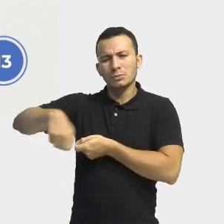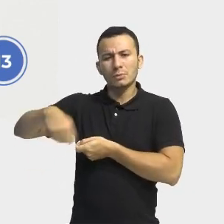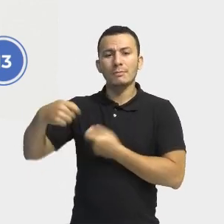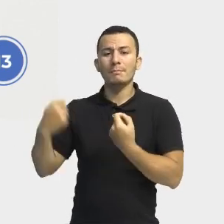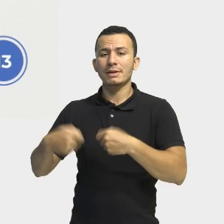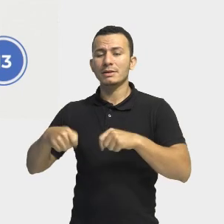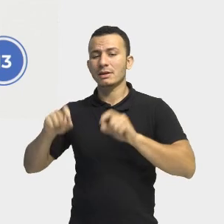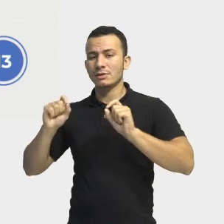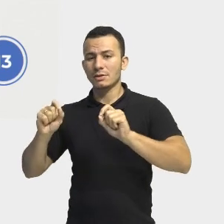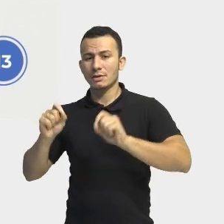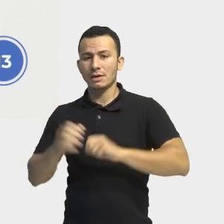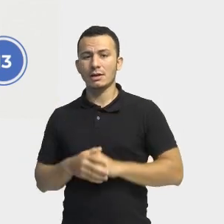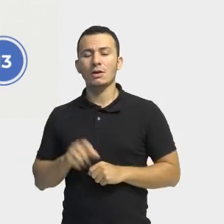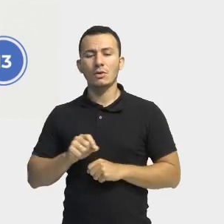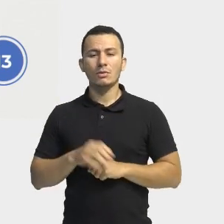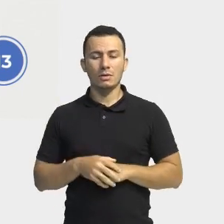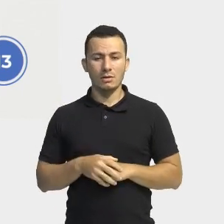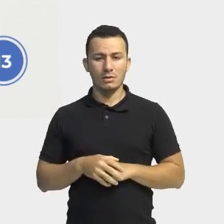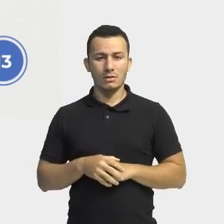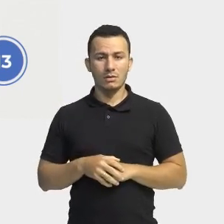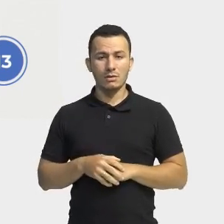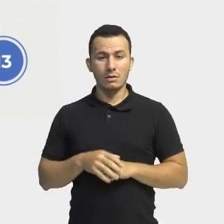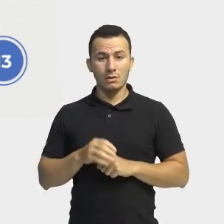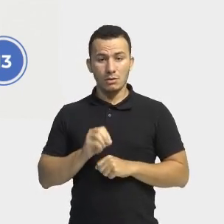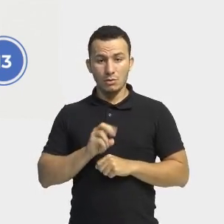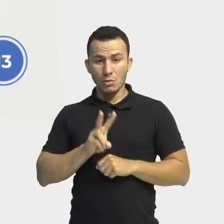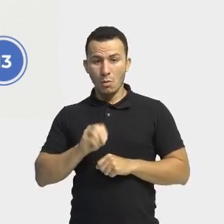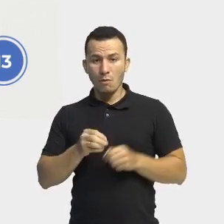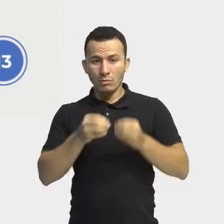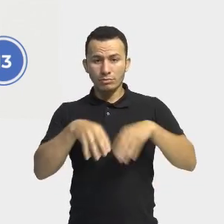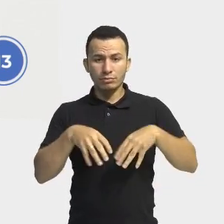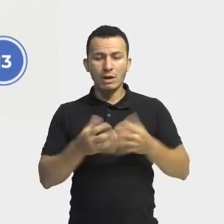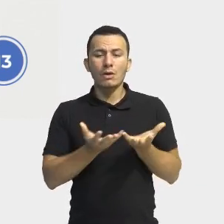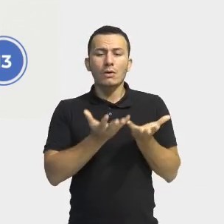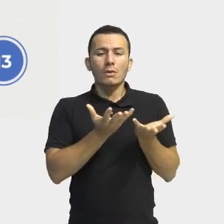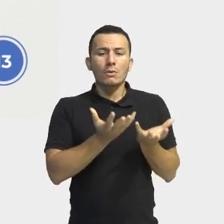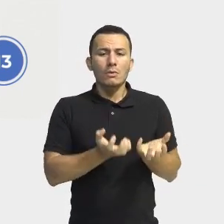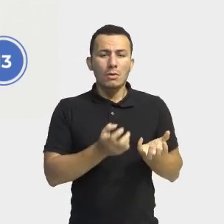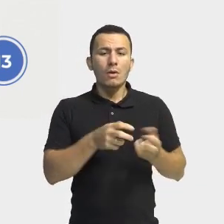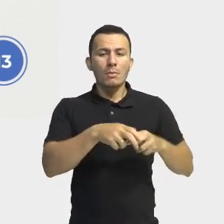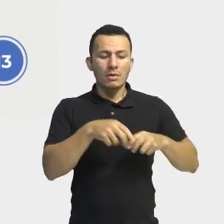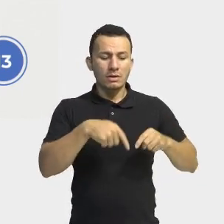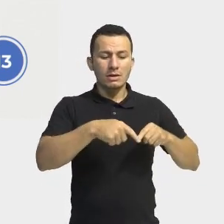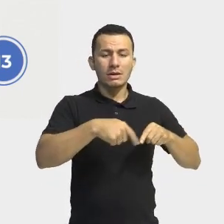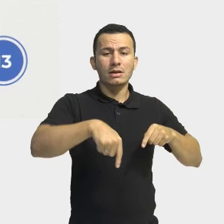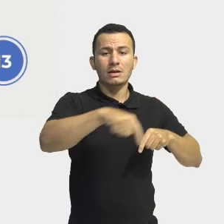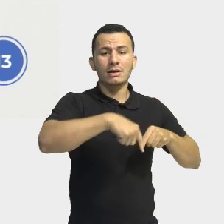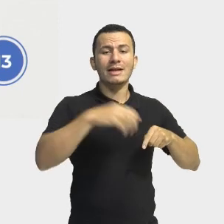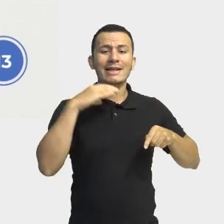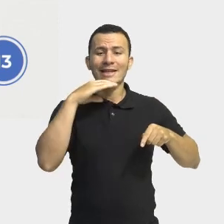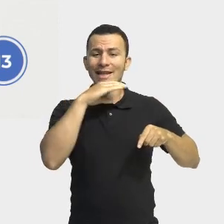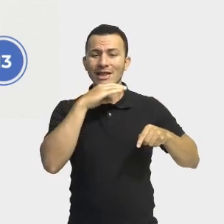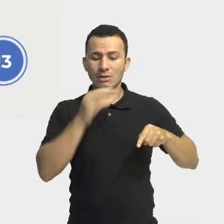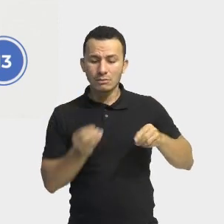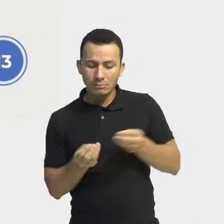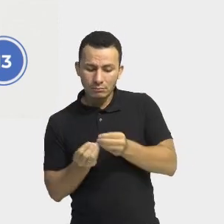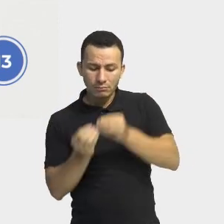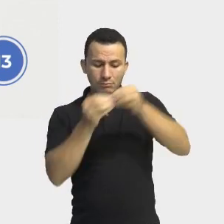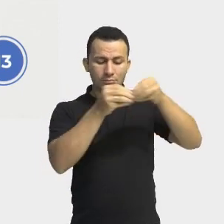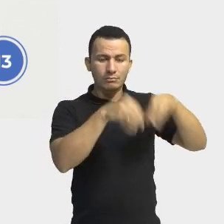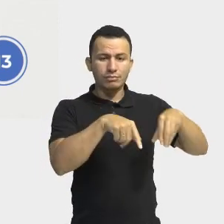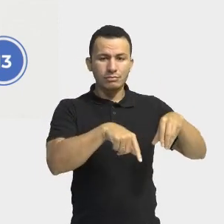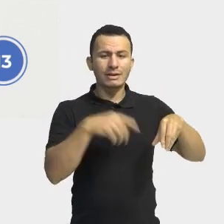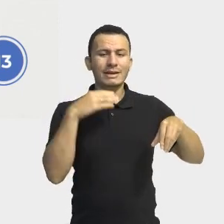aconteceu? Ele absorveu o calor da frigideira quente. Então, se ele está absorvendo o calor da frigideira quente,